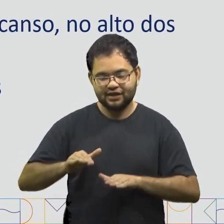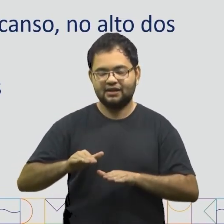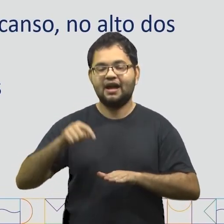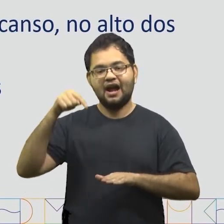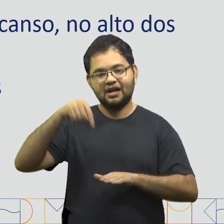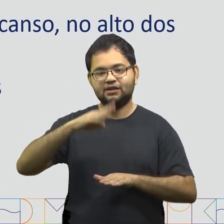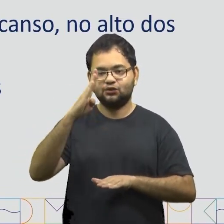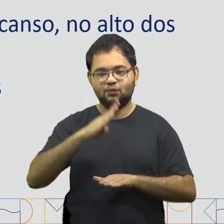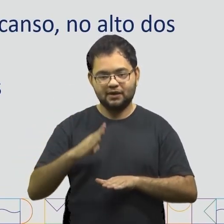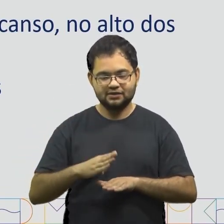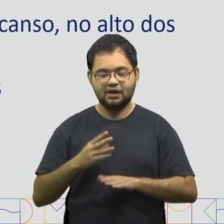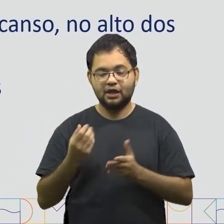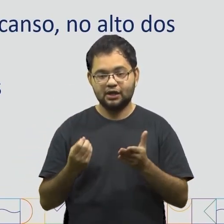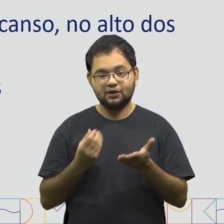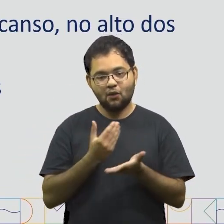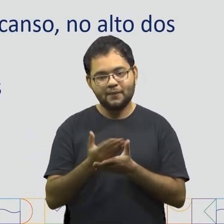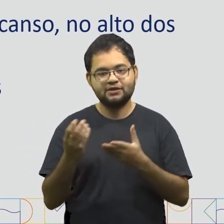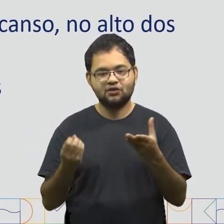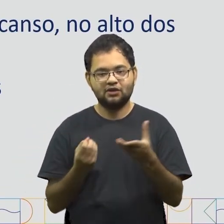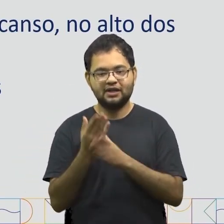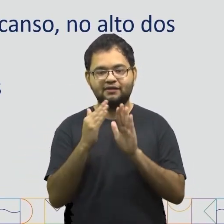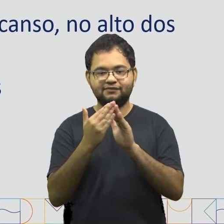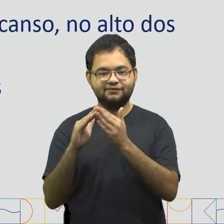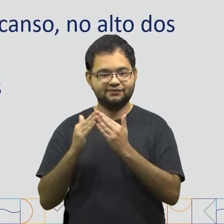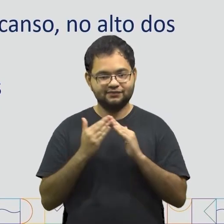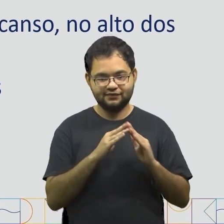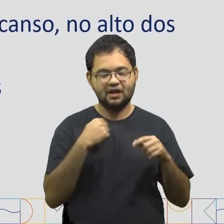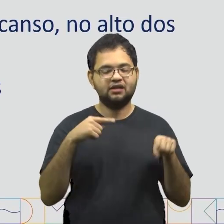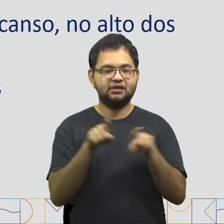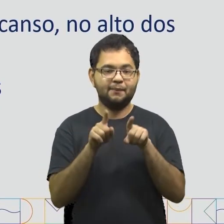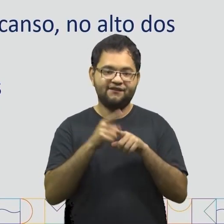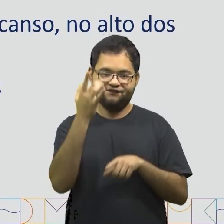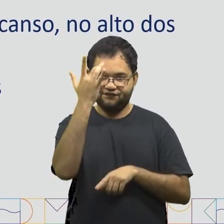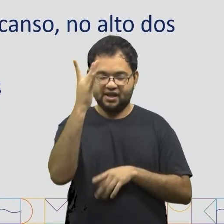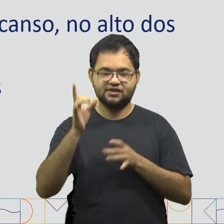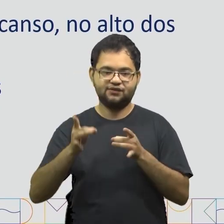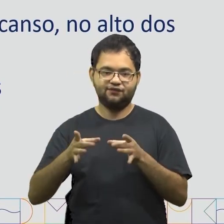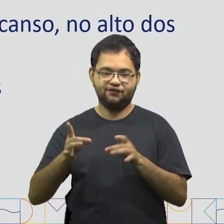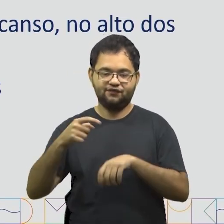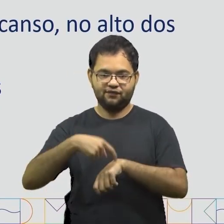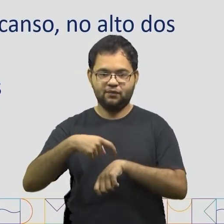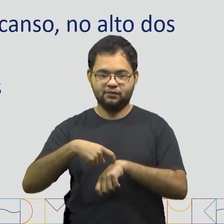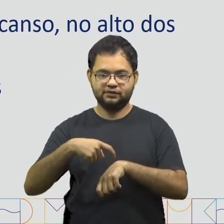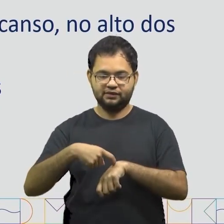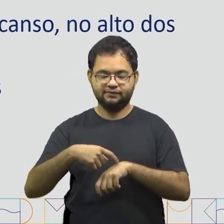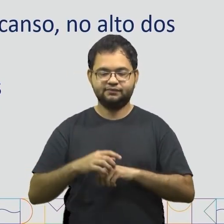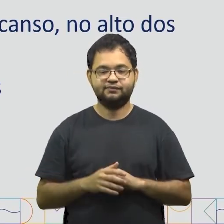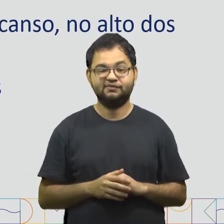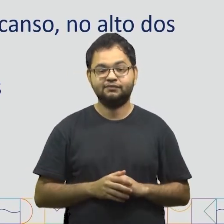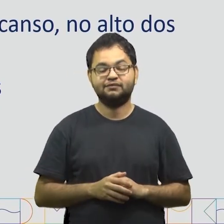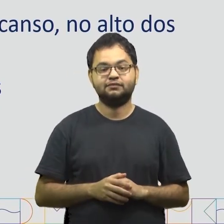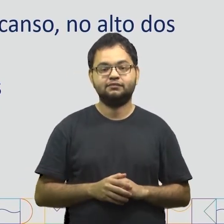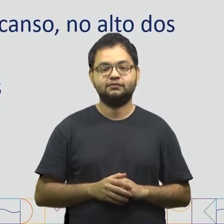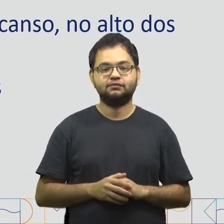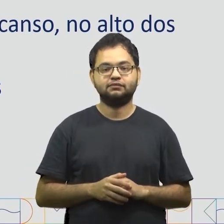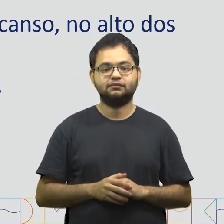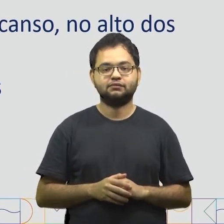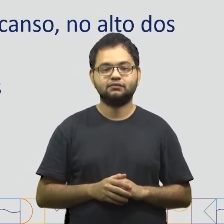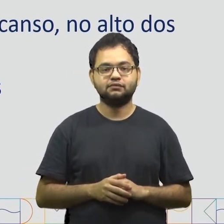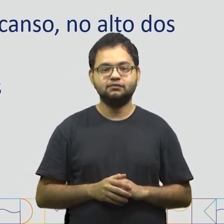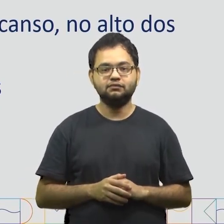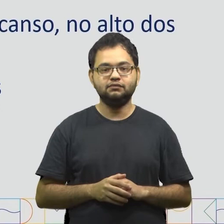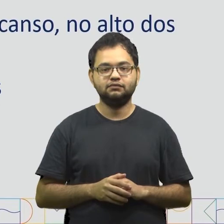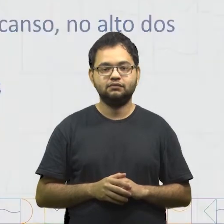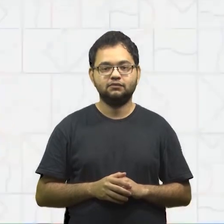Comércio colonial no Brasil um jeito de facilitar a comercialização das mercadorias além de contribuir para a